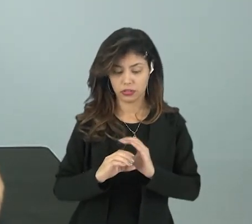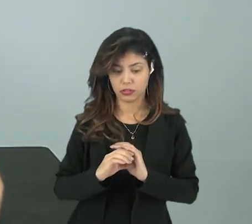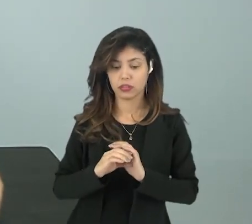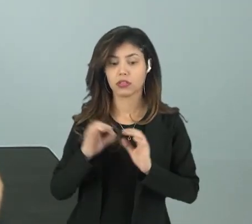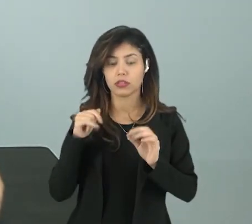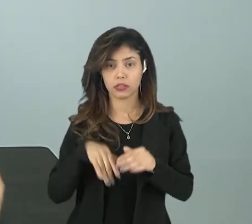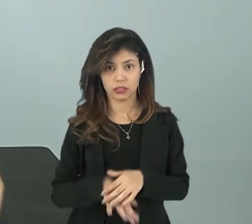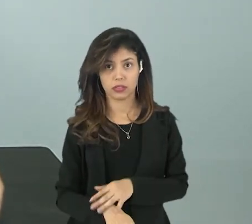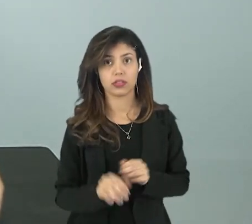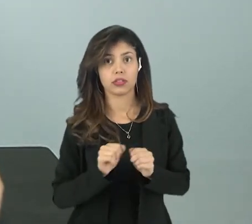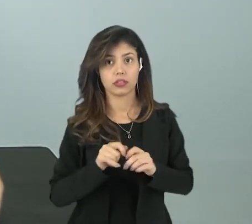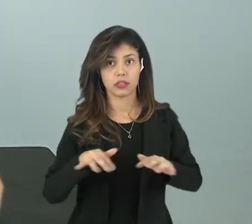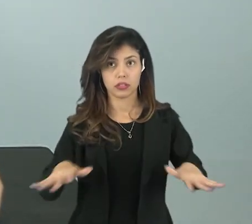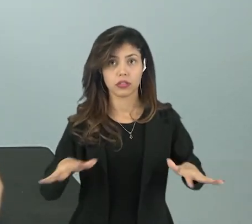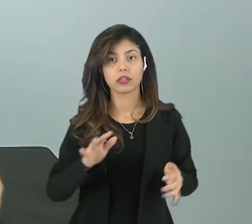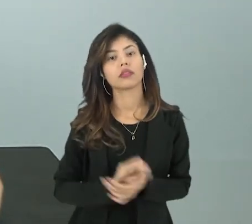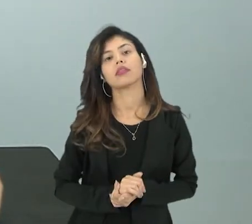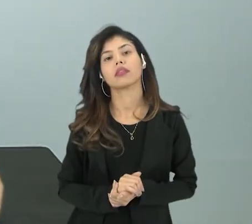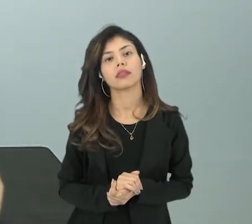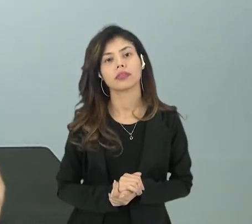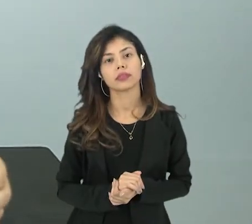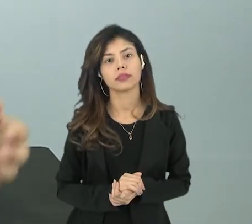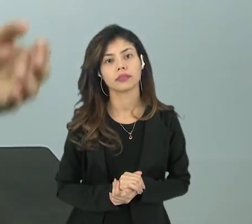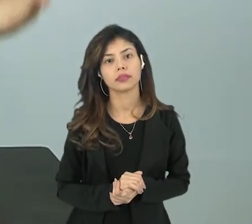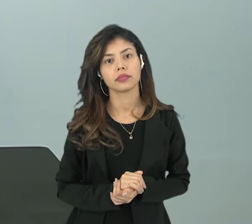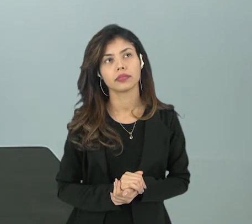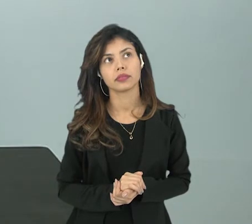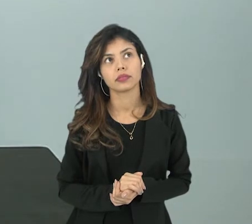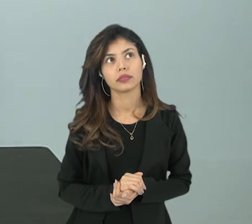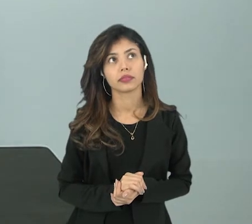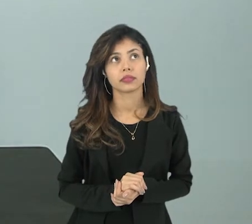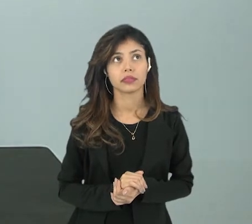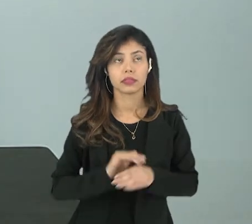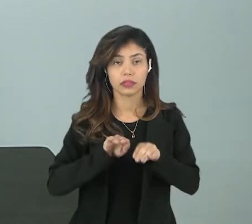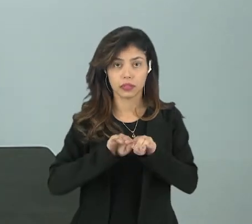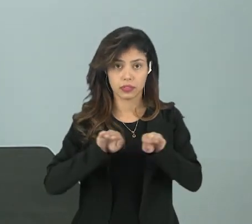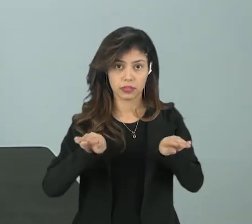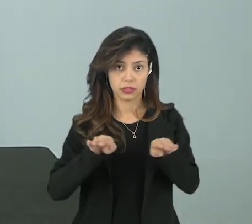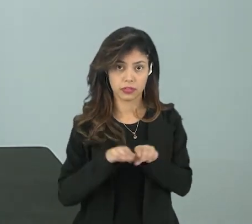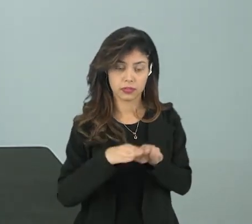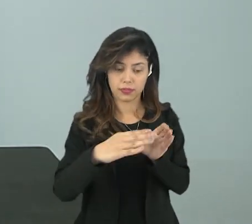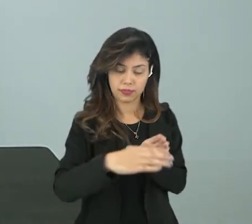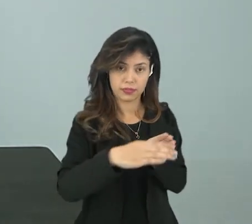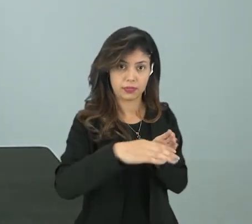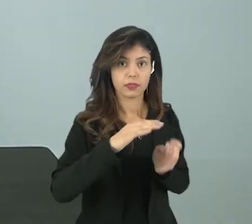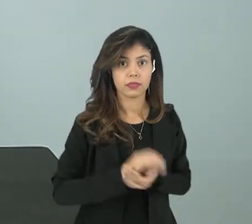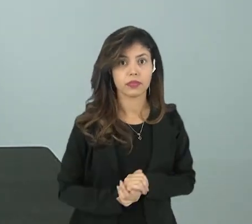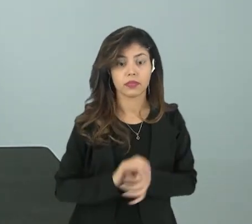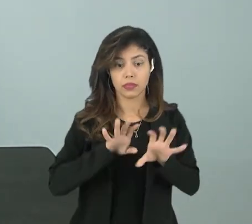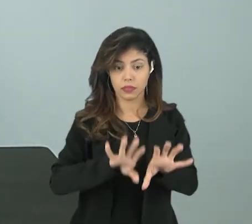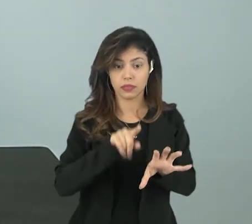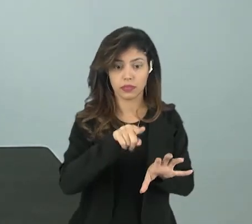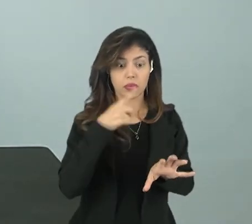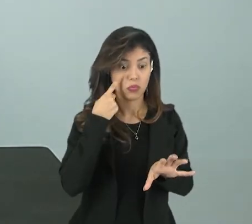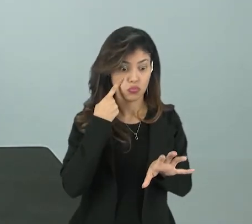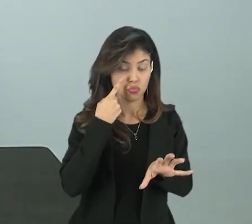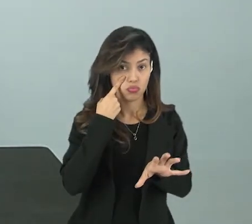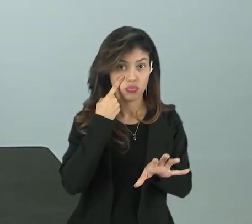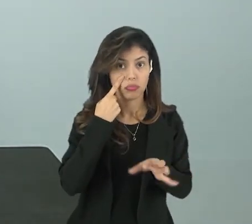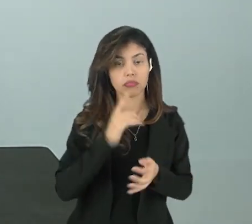ovinho, colocou fora, e ela coloca fora no ambiente ali do lado, né, e fica ali, de